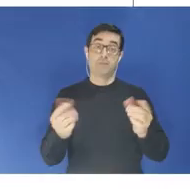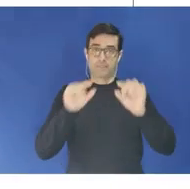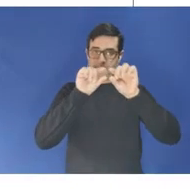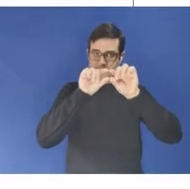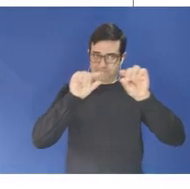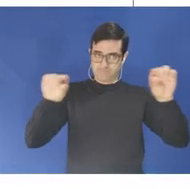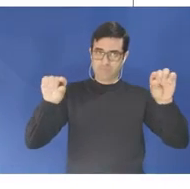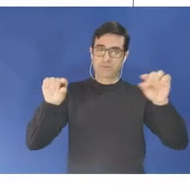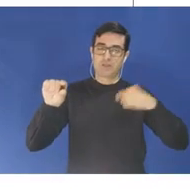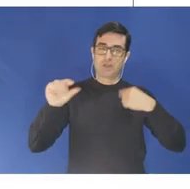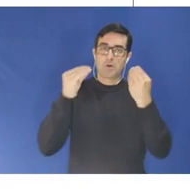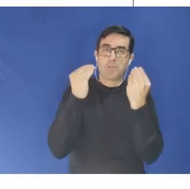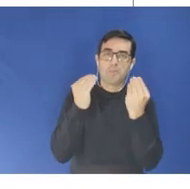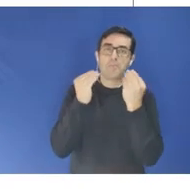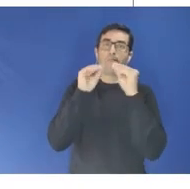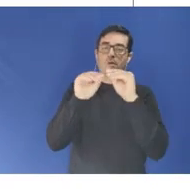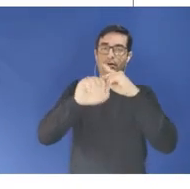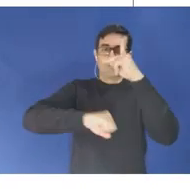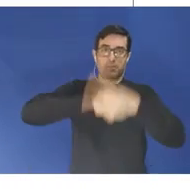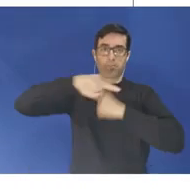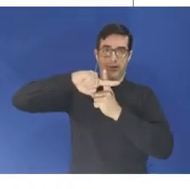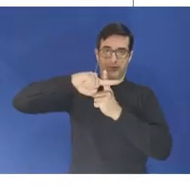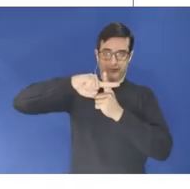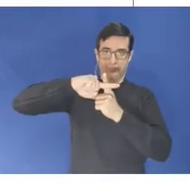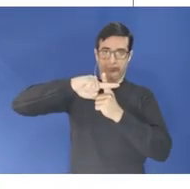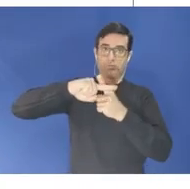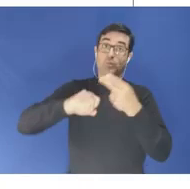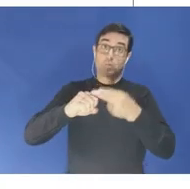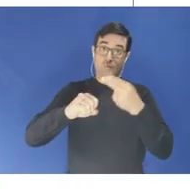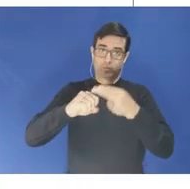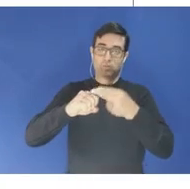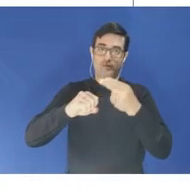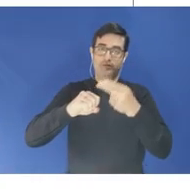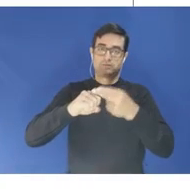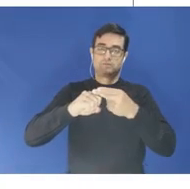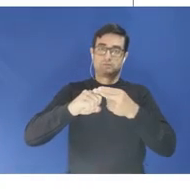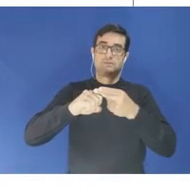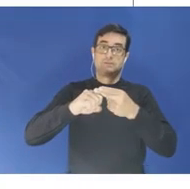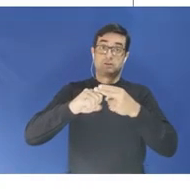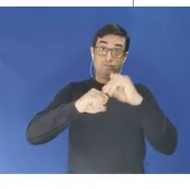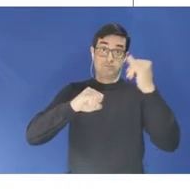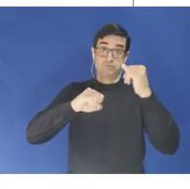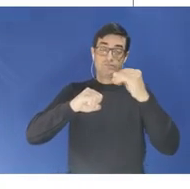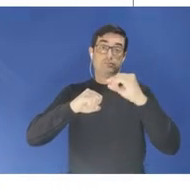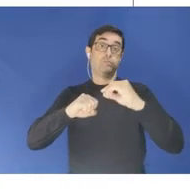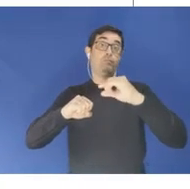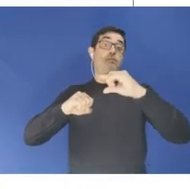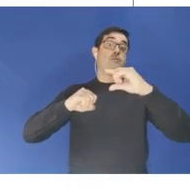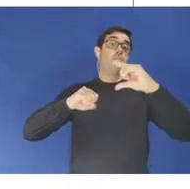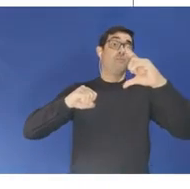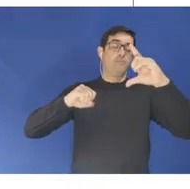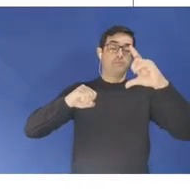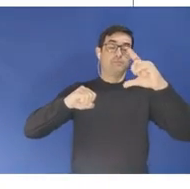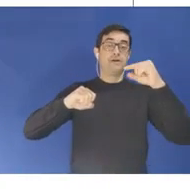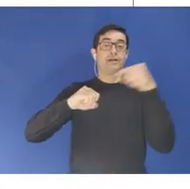que no mesmo período eu estou acrescentando prótons no núcleo, porque está aumentando, né, a carga nuclear,